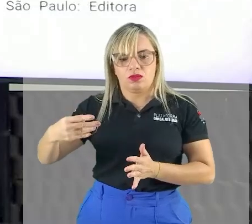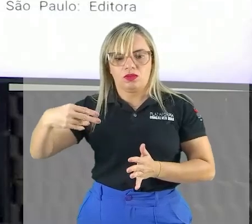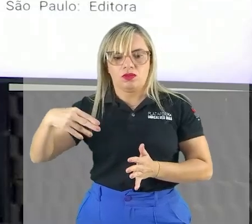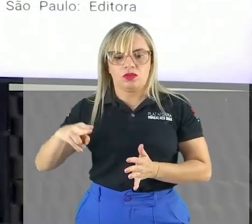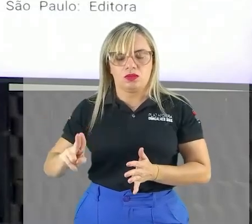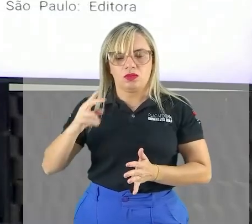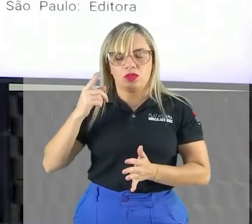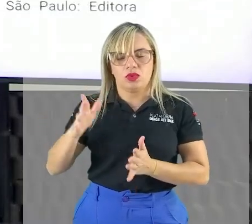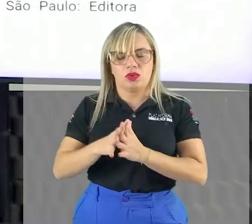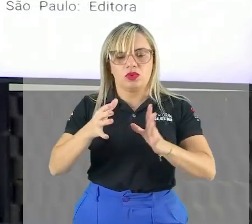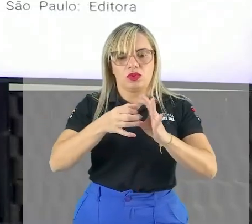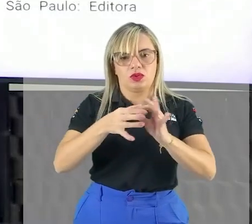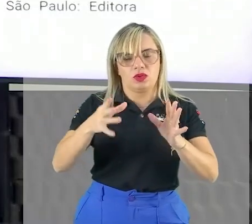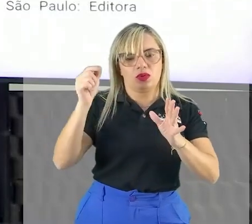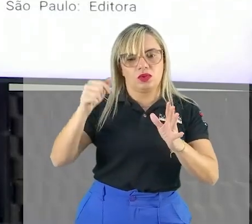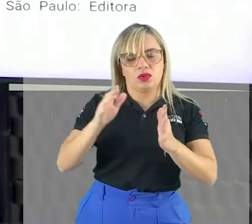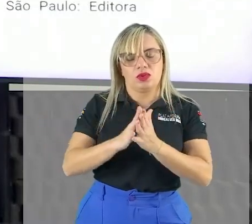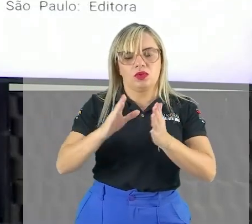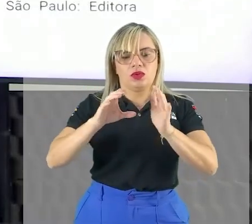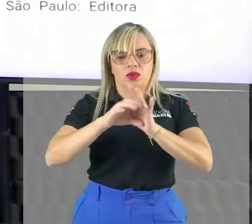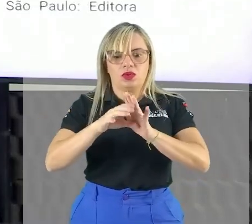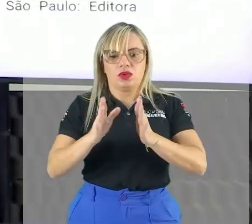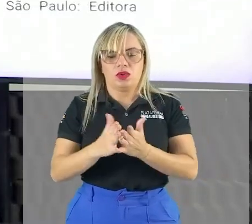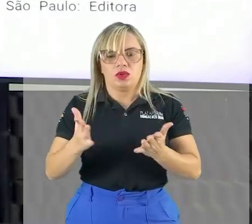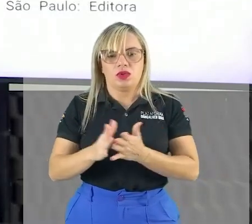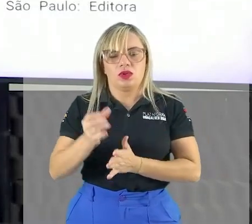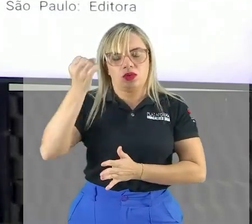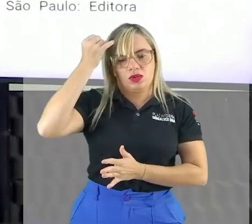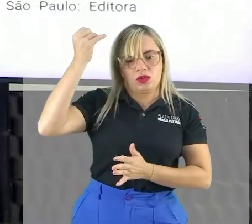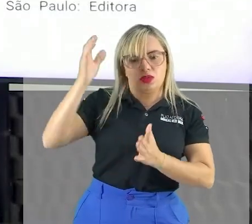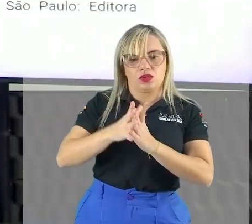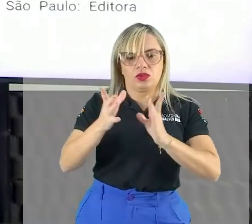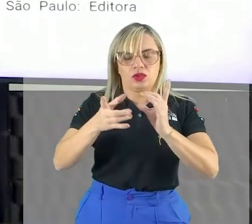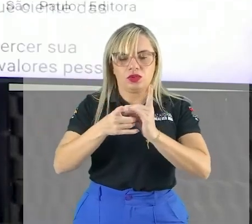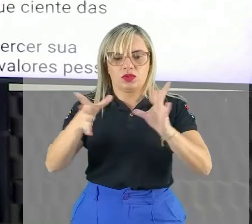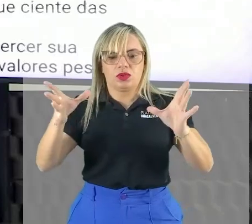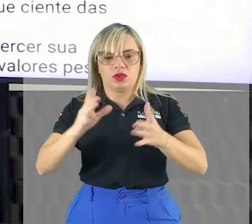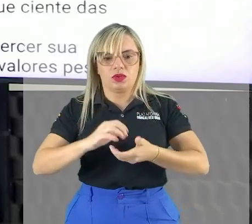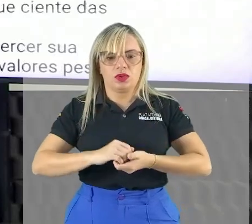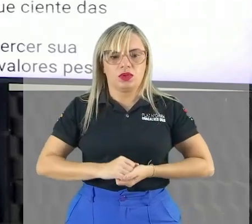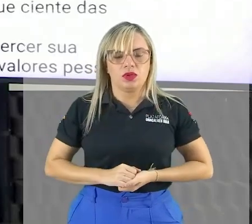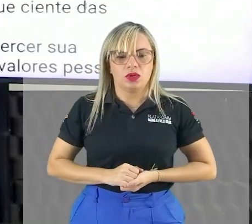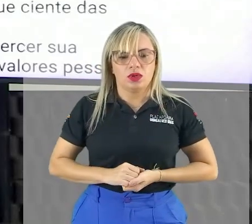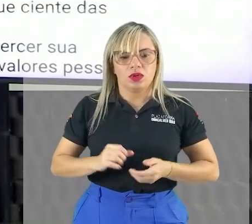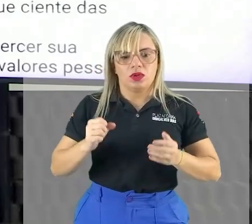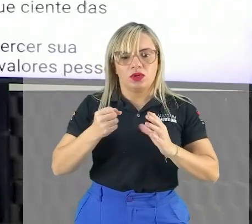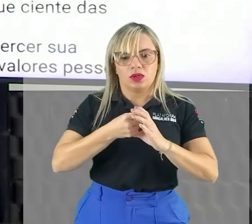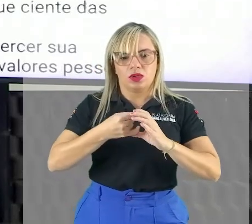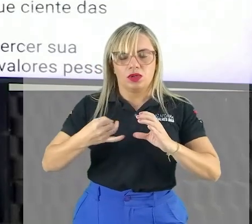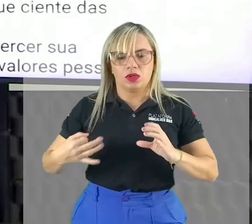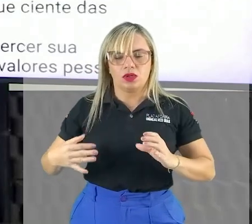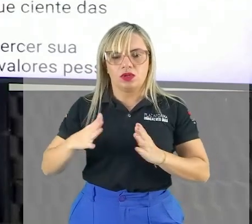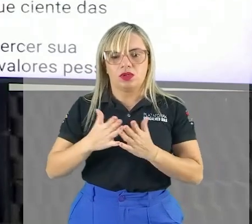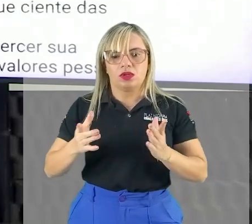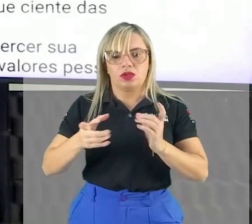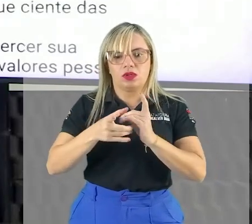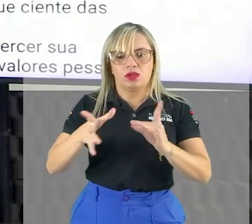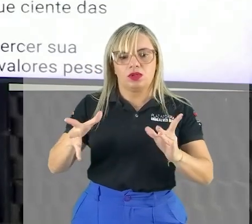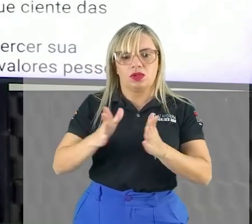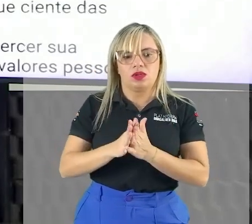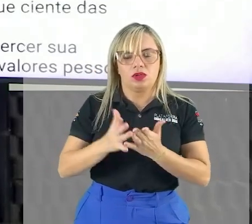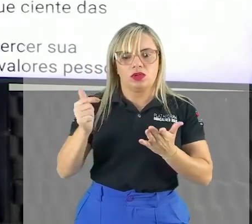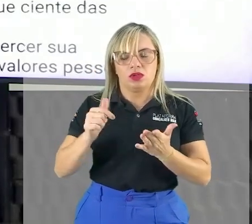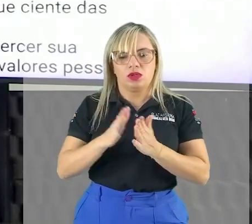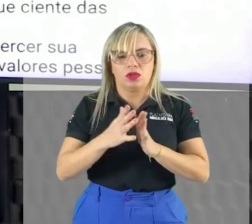sobre, claro, a ideia de democracia. Vamos lá. A característica de